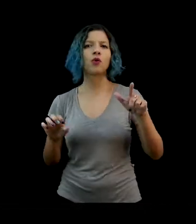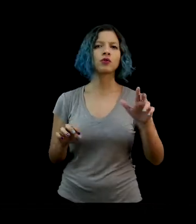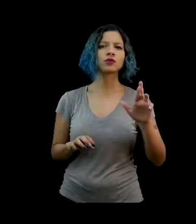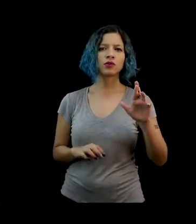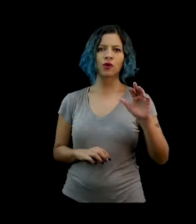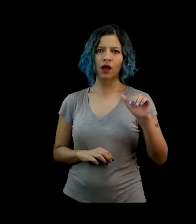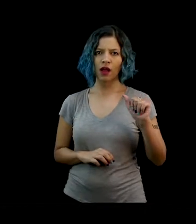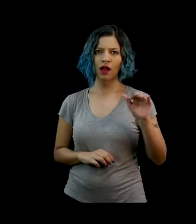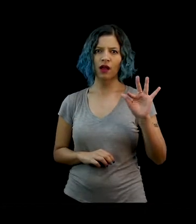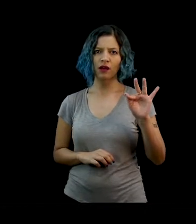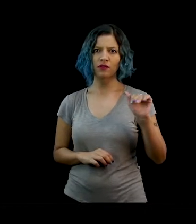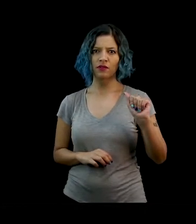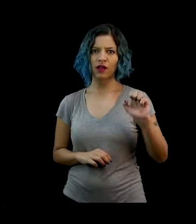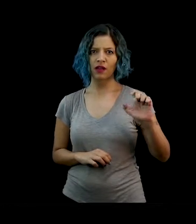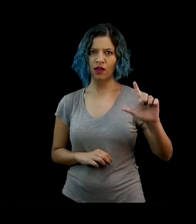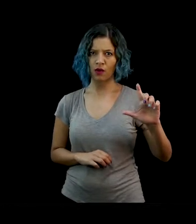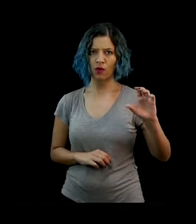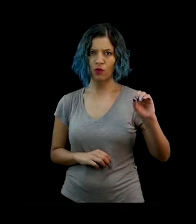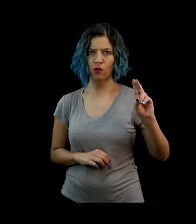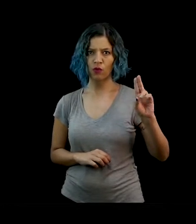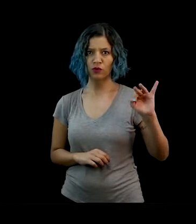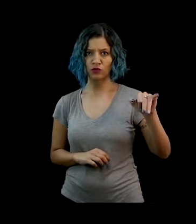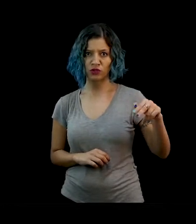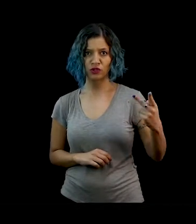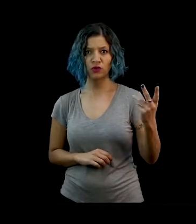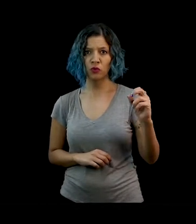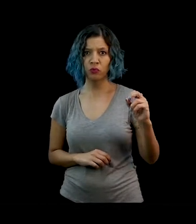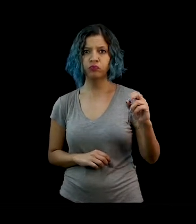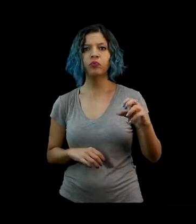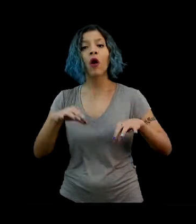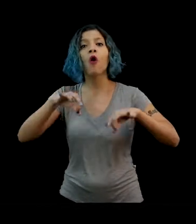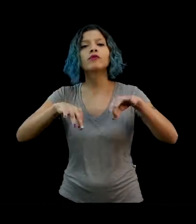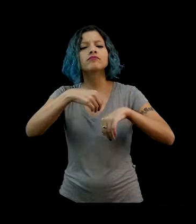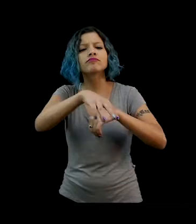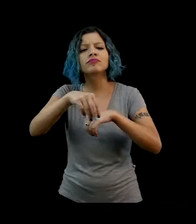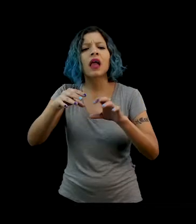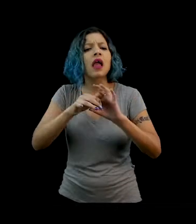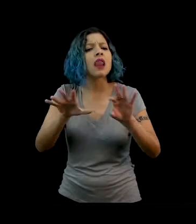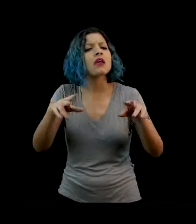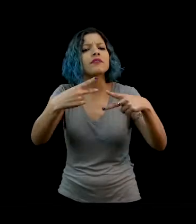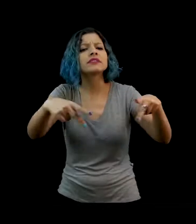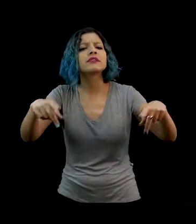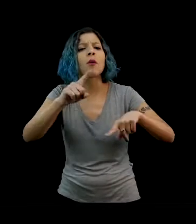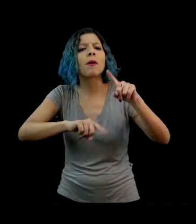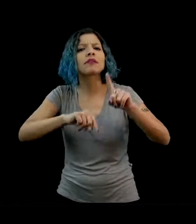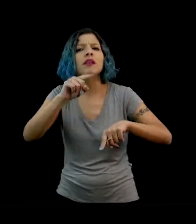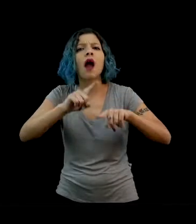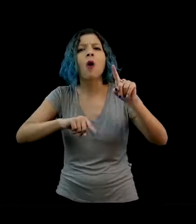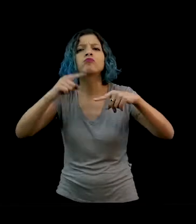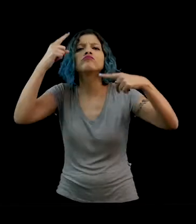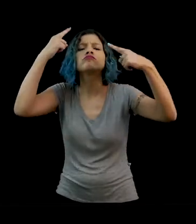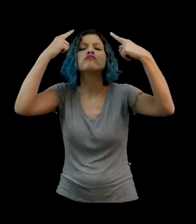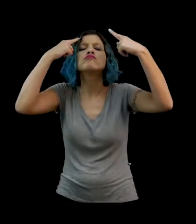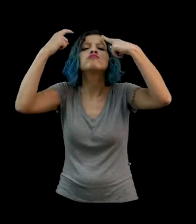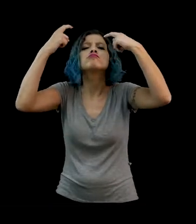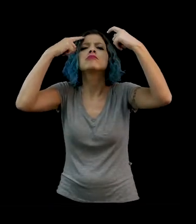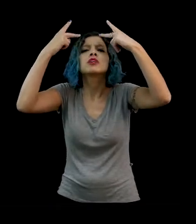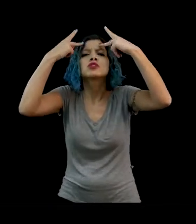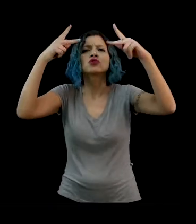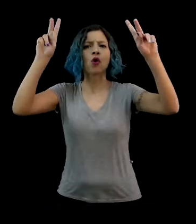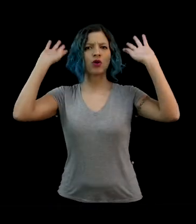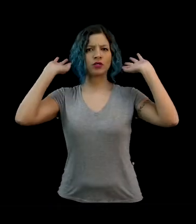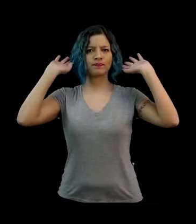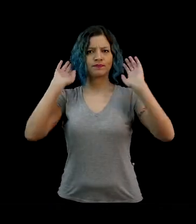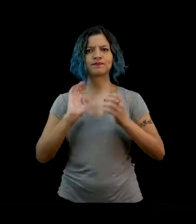materiais então eu quis mexer com giz pastel e para essa